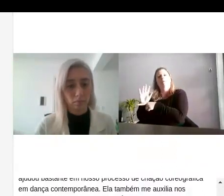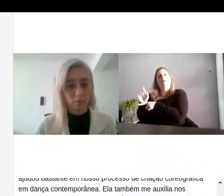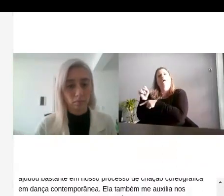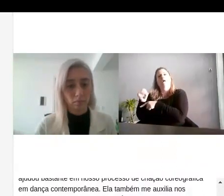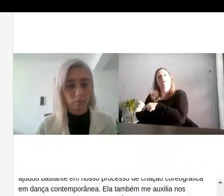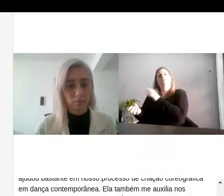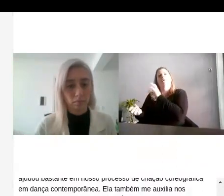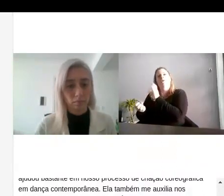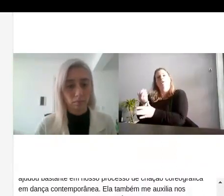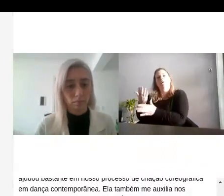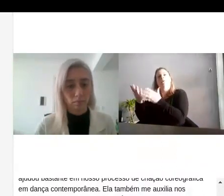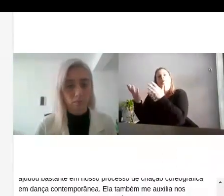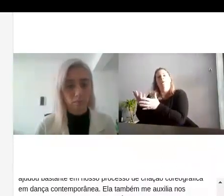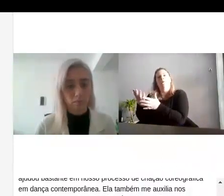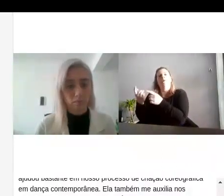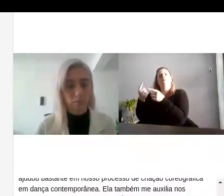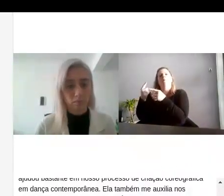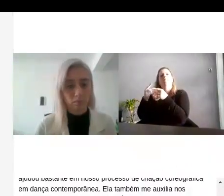oito aspas,